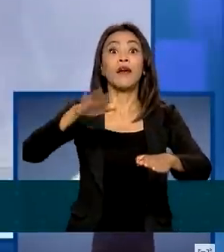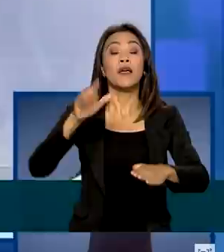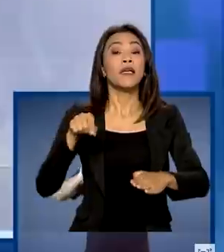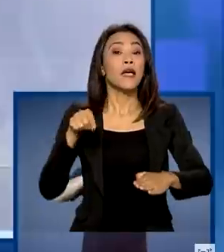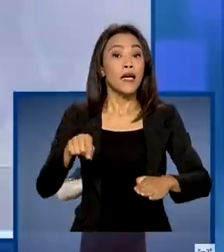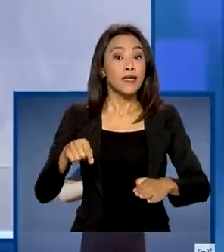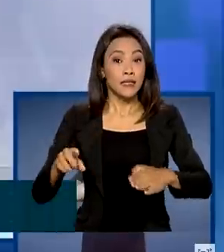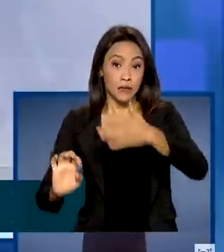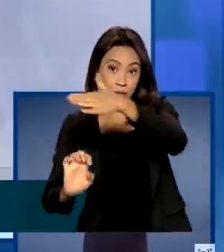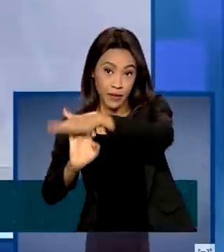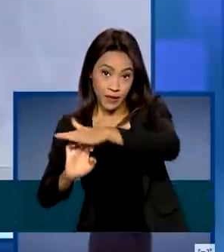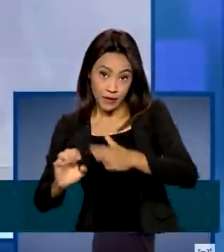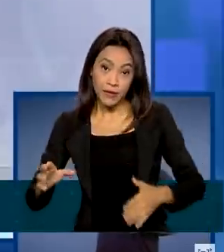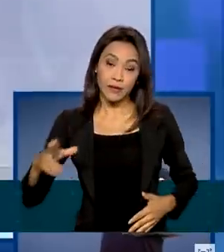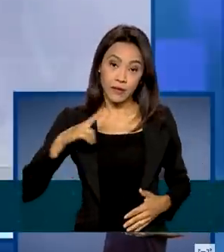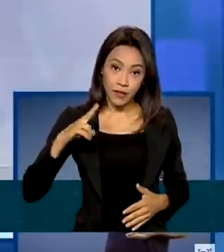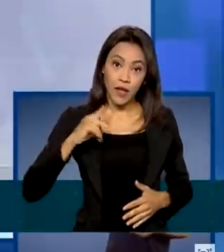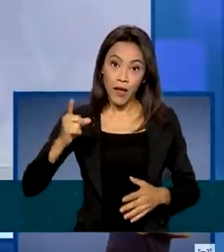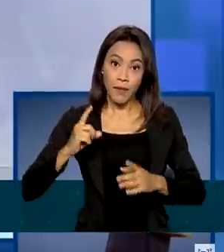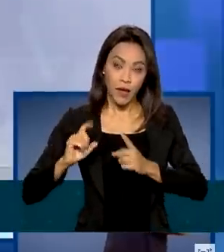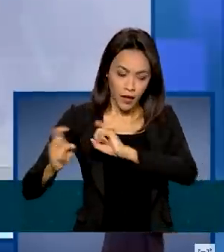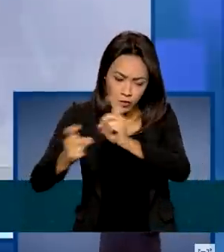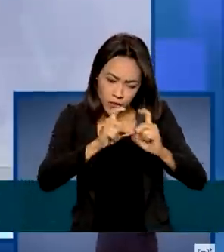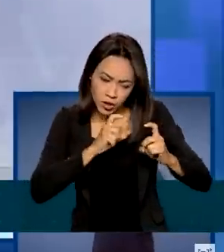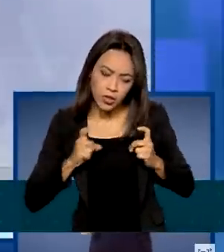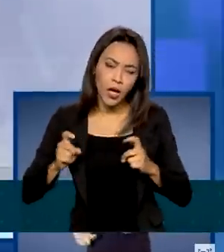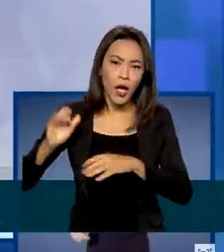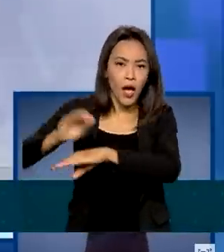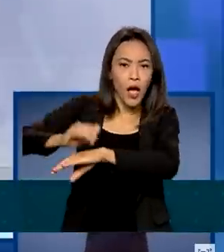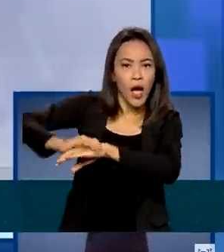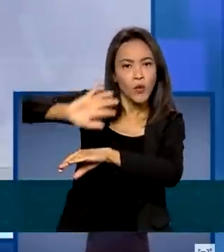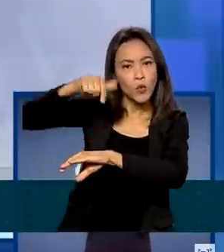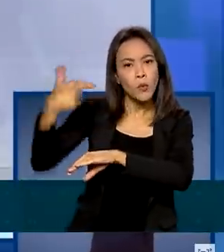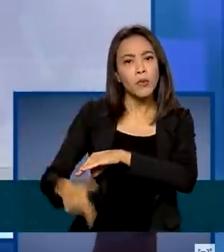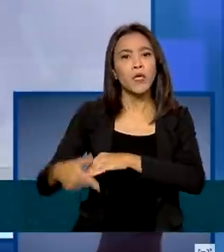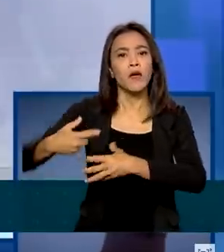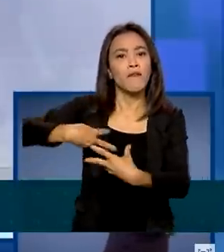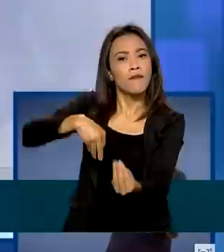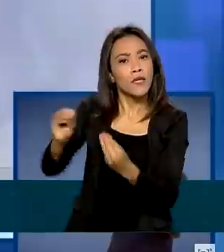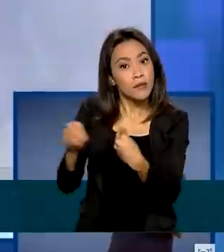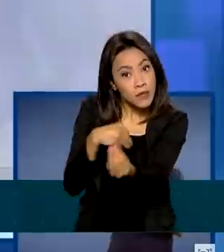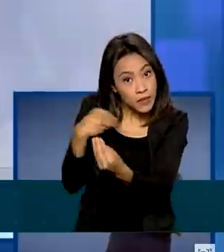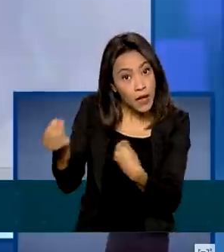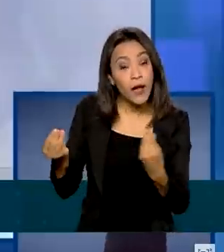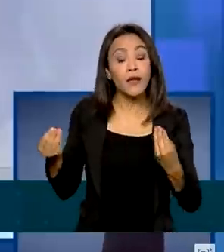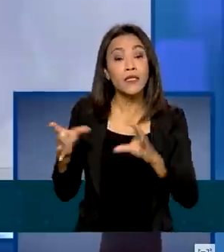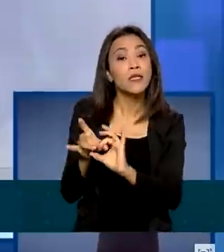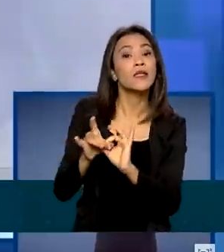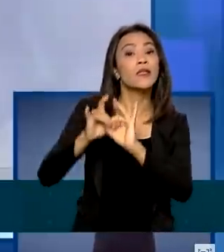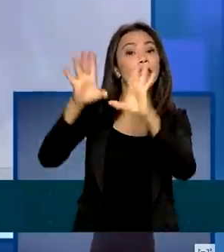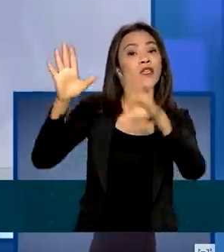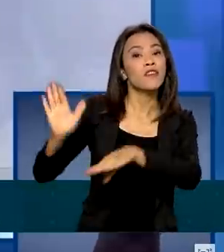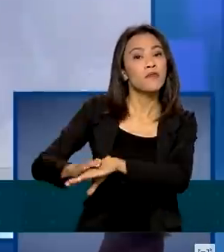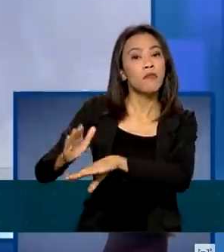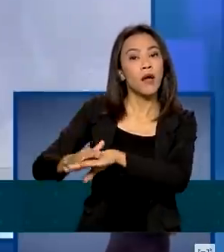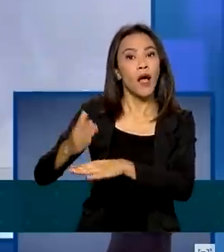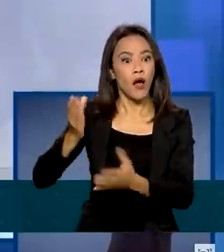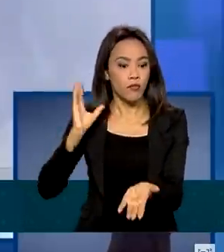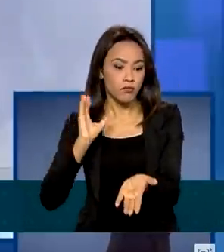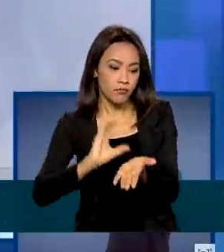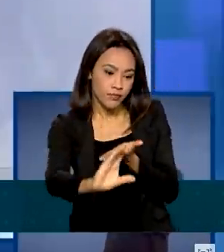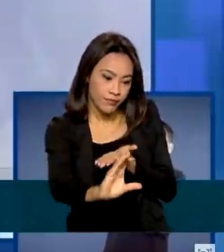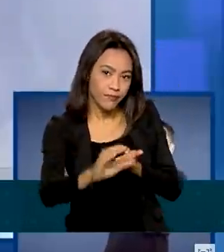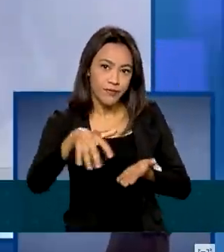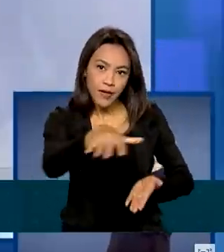representa blindagem, representa governança, autonomia, flexibilidade, liberdade para fazer investimento. Então,